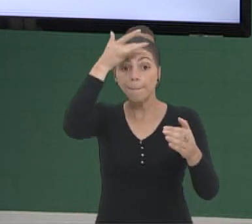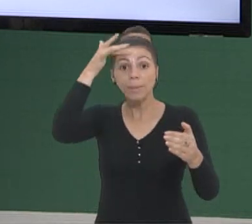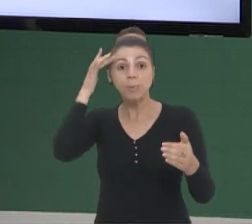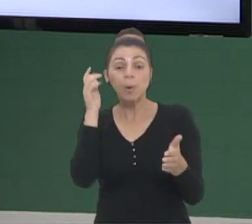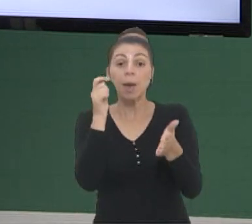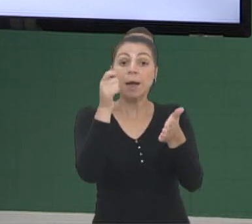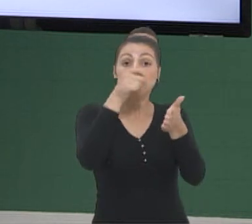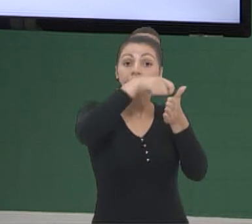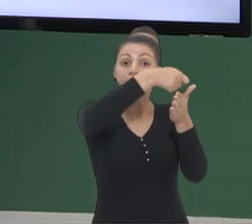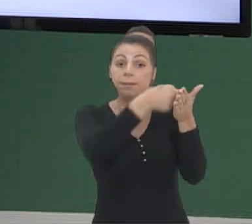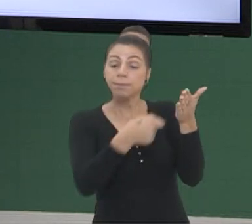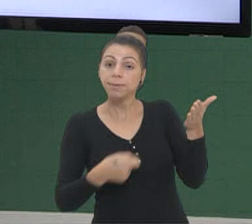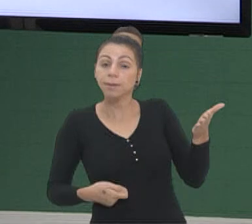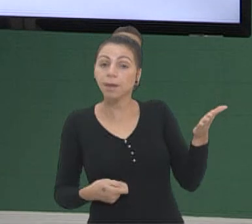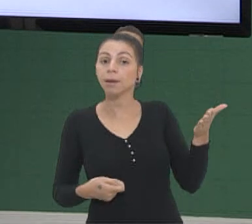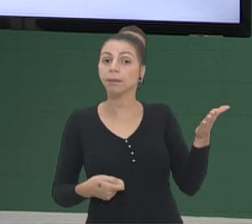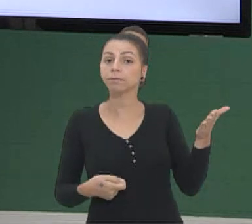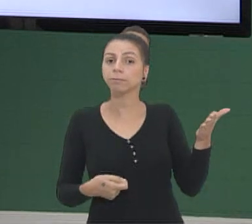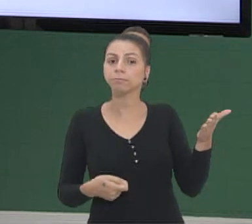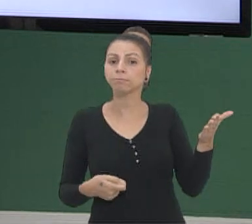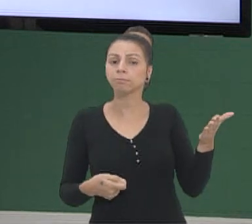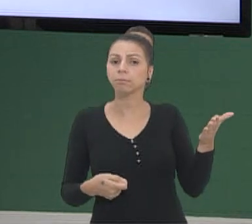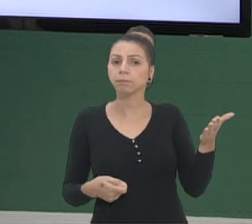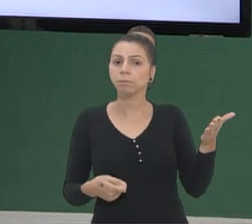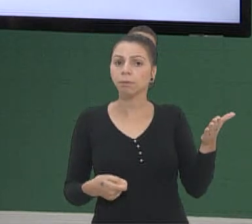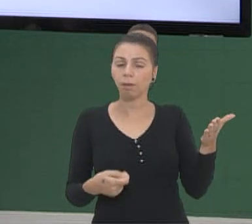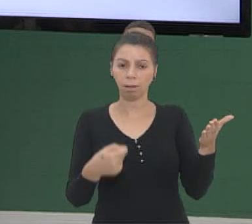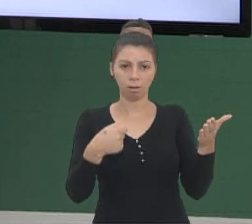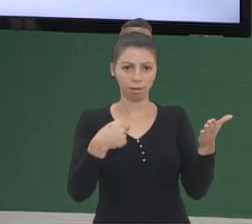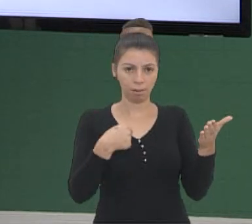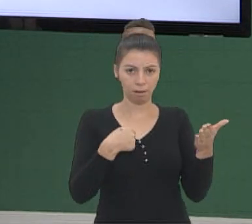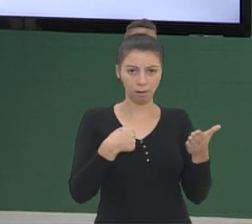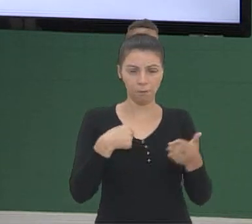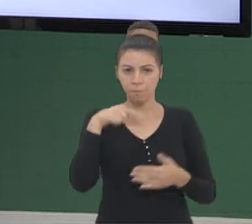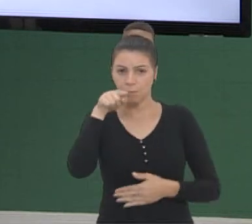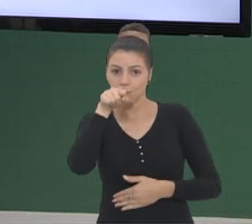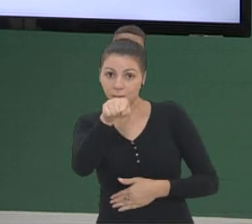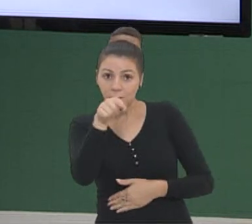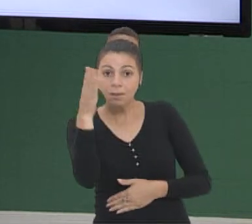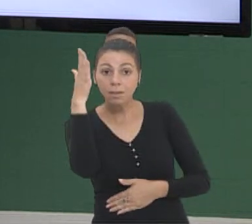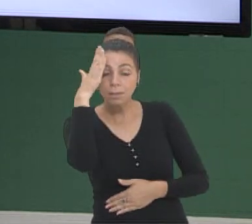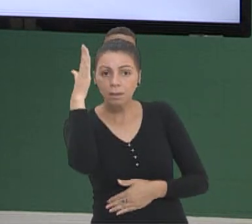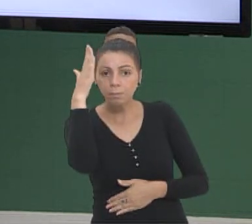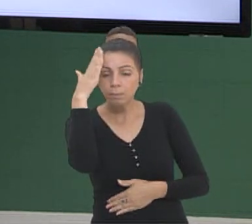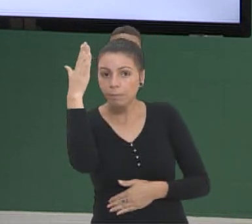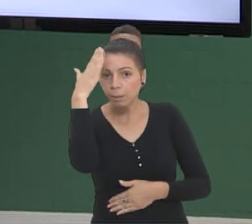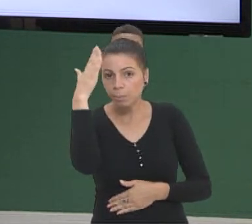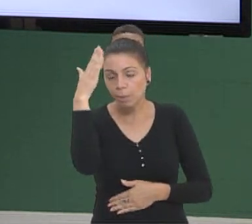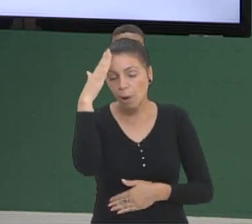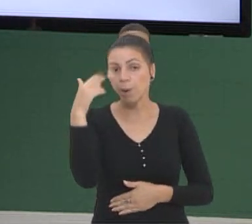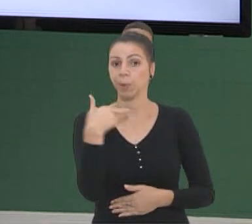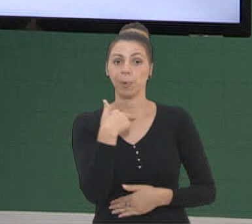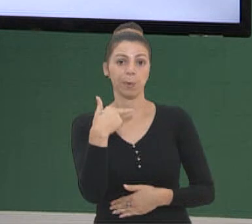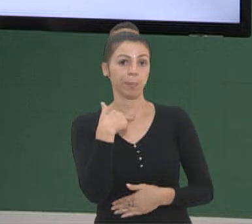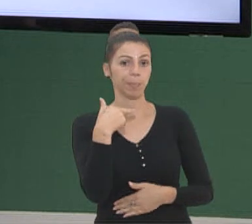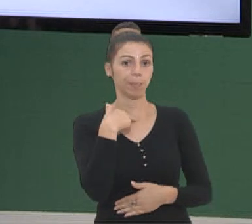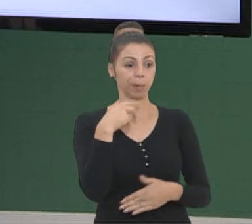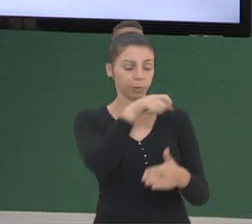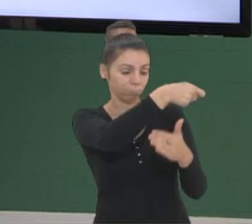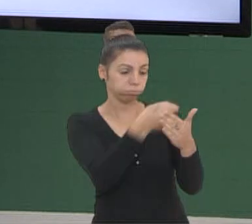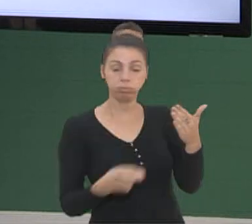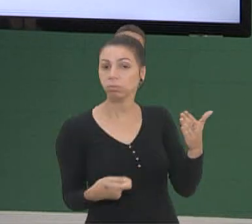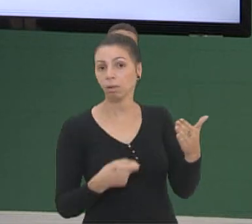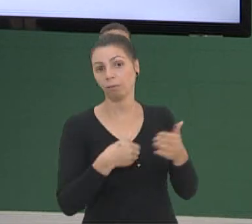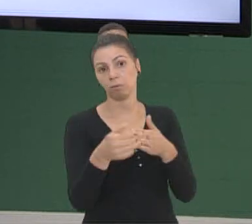texto. Quem tem autoridade para escrever? Você e eu sabemos que a gente não pode escrever qualquer texto, porque eu não tenho autoridade para escrever todo tipo